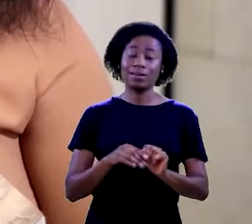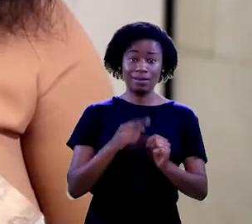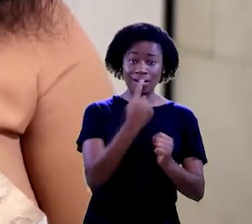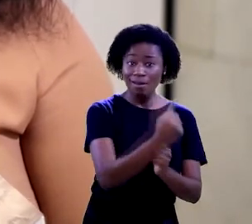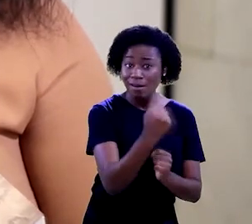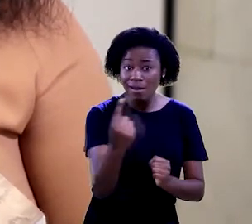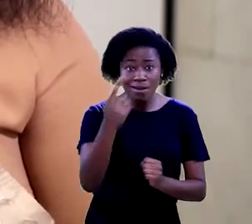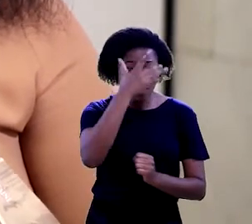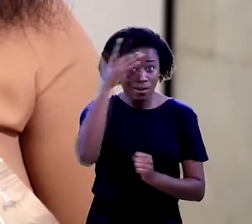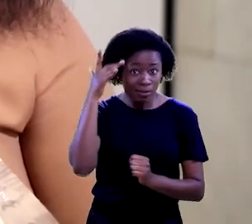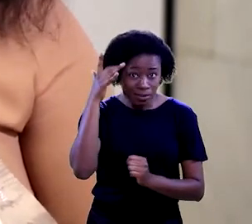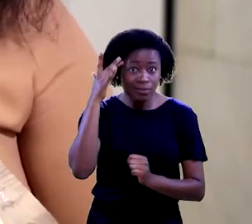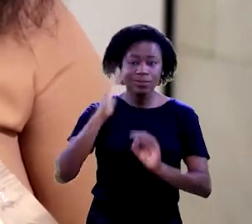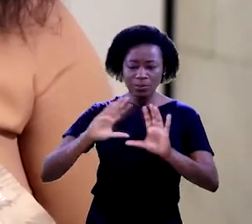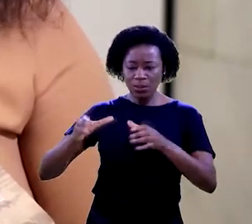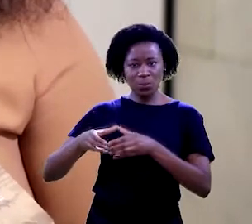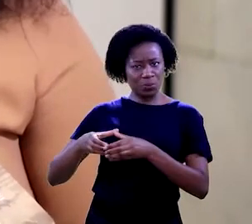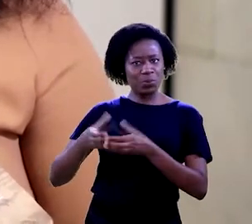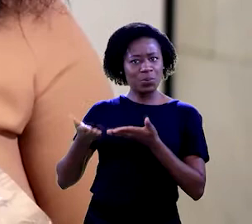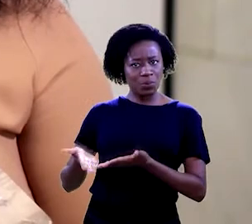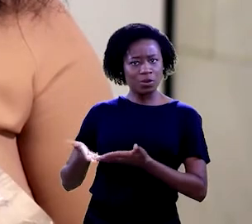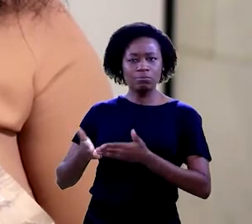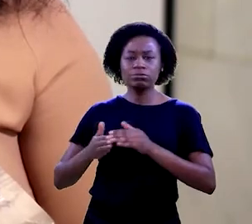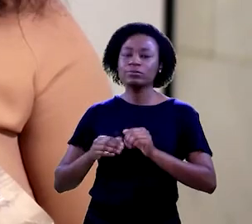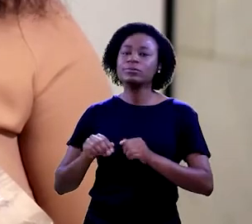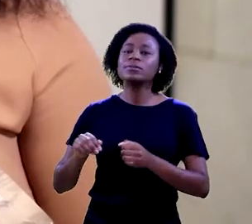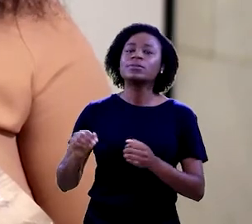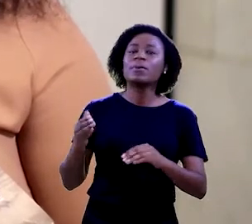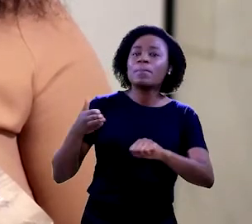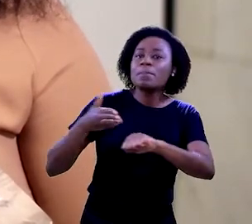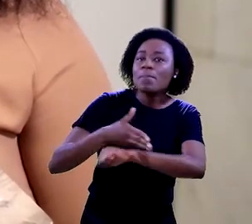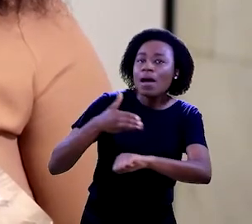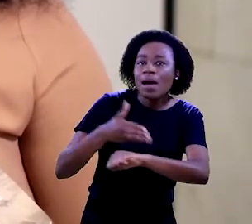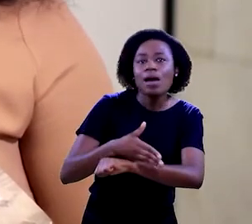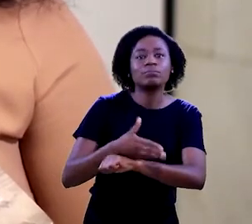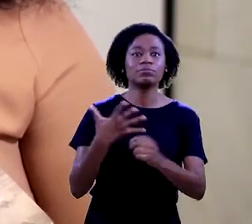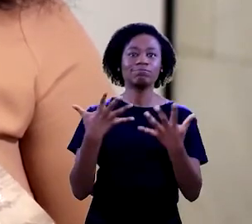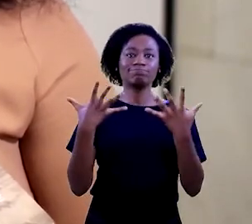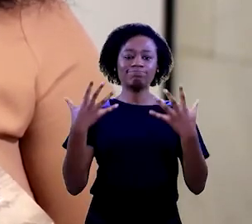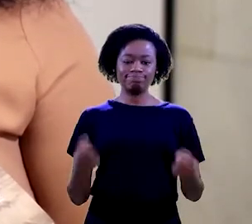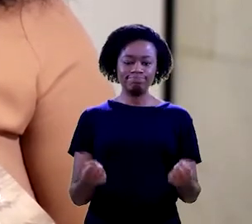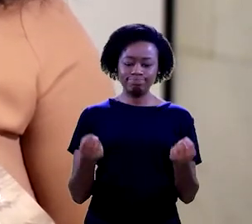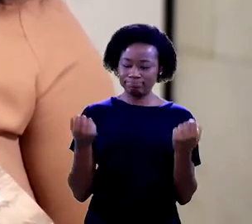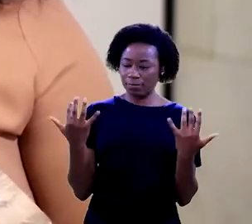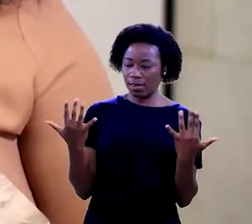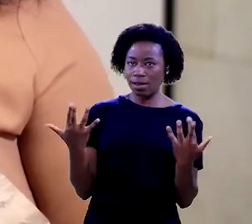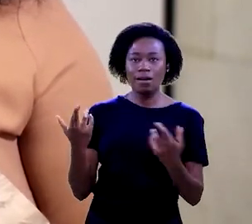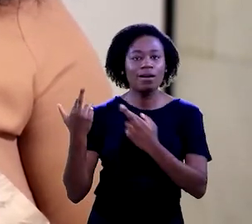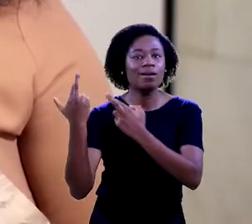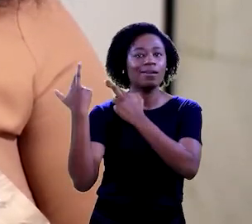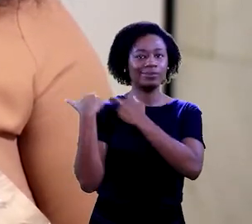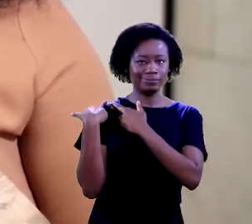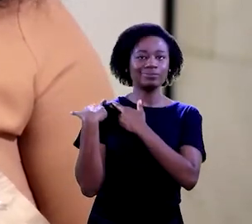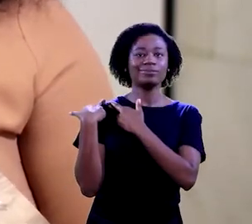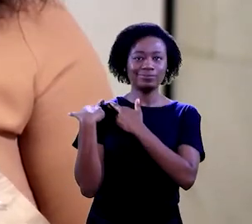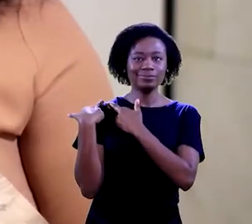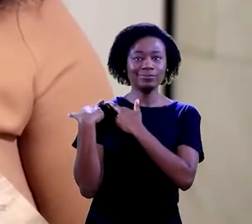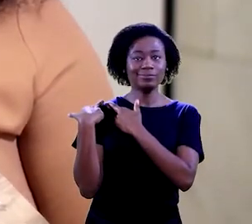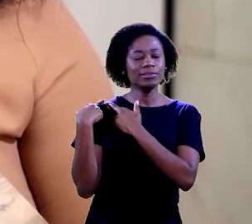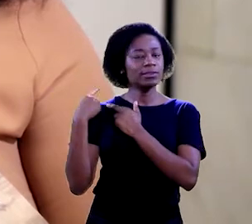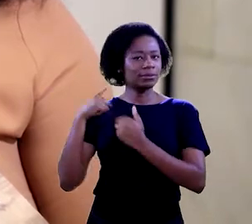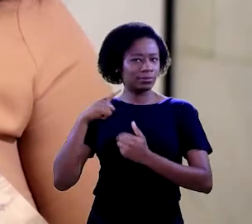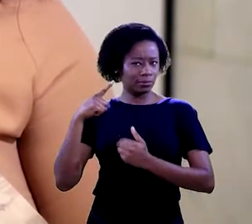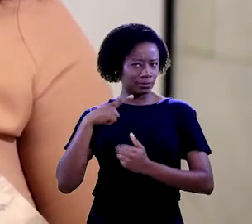todos os indivíduos e a todos coletivamente, para que nós pegássemos em nossas mãos essa responsabilidade de